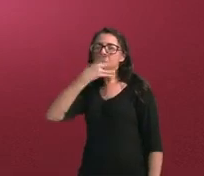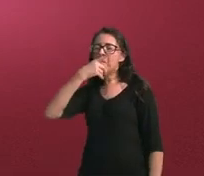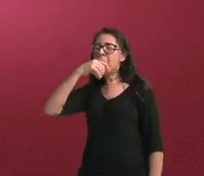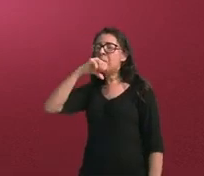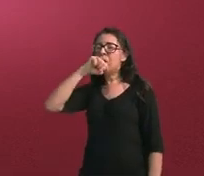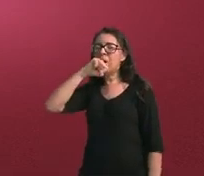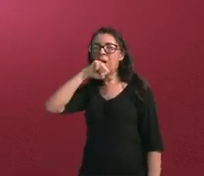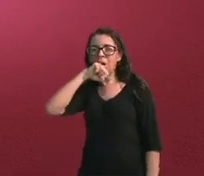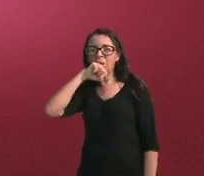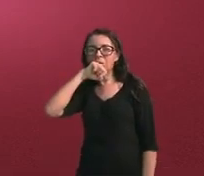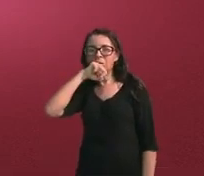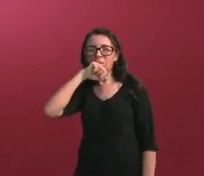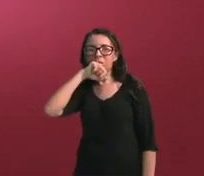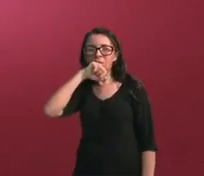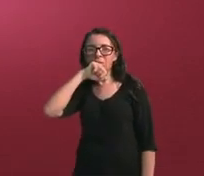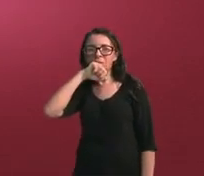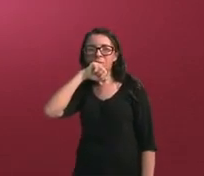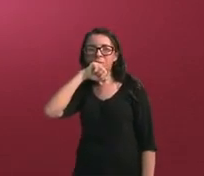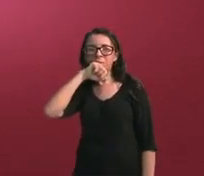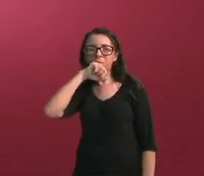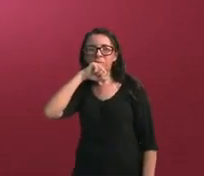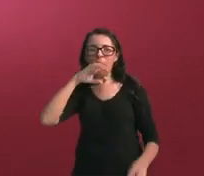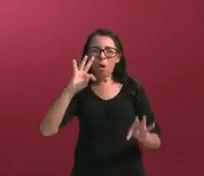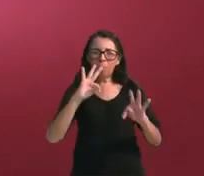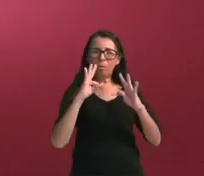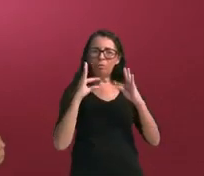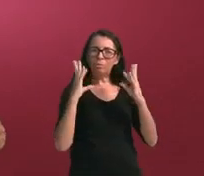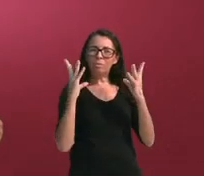Jesus: naquela hora exultou Jesus no